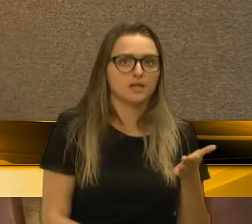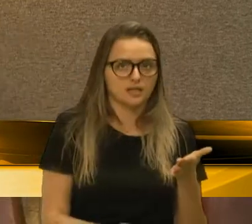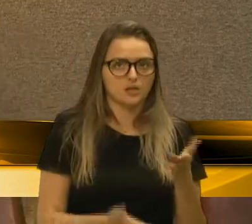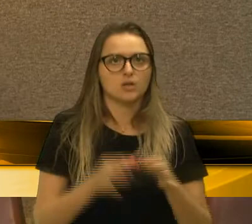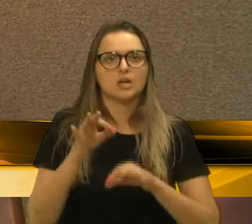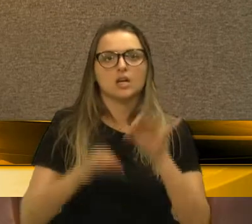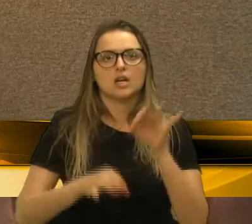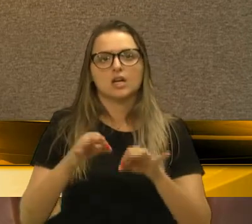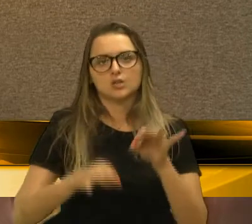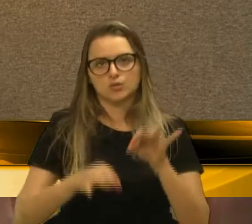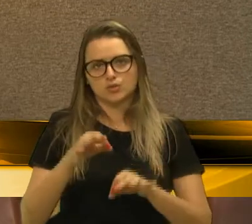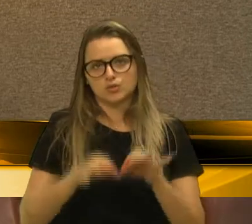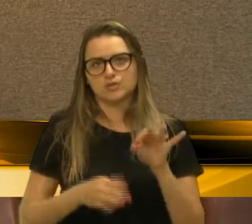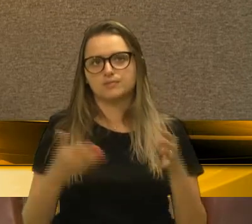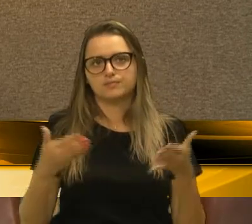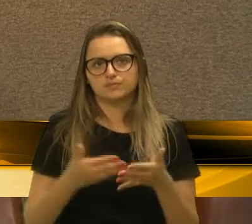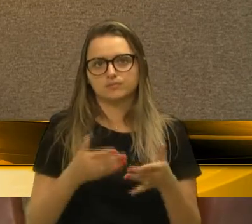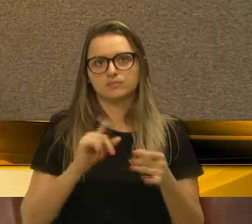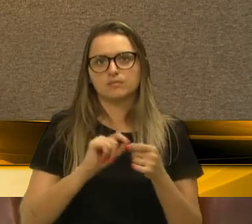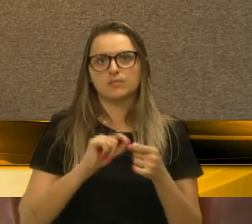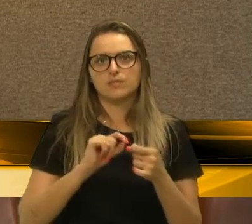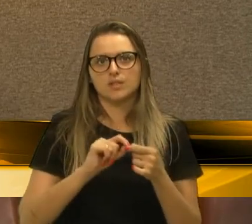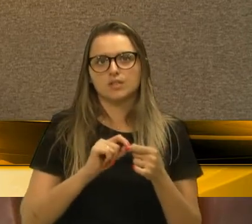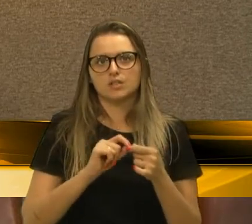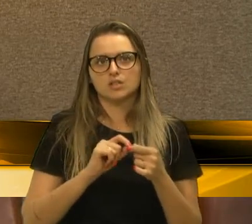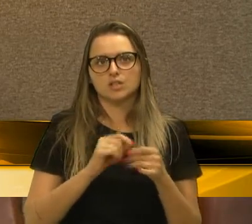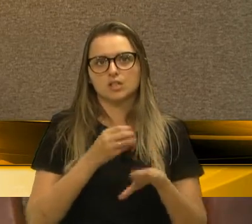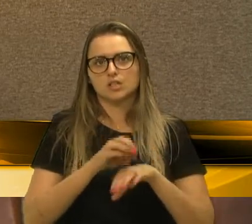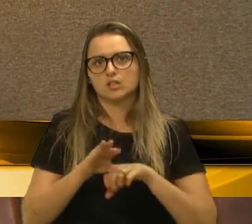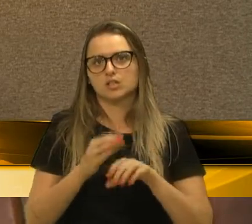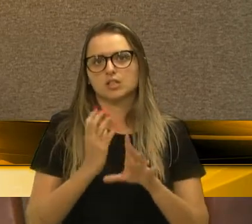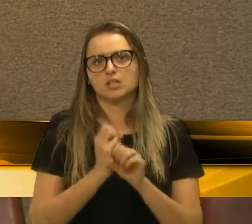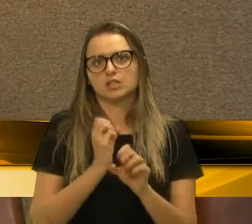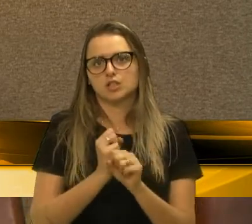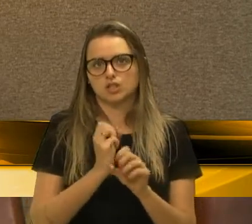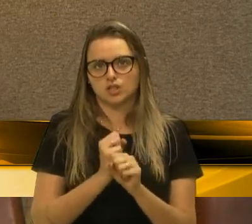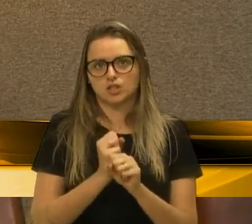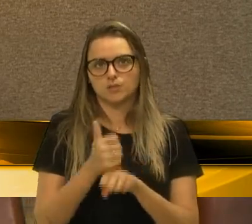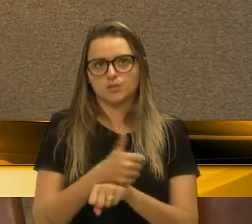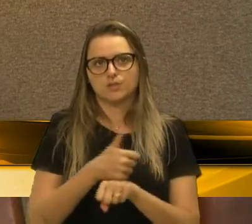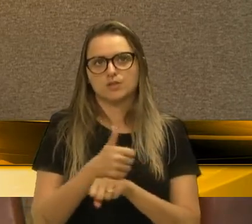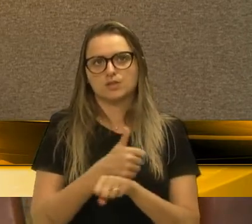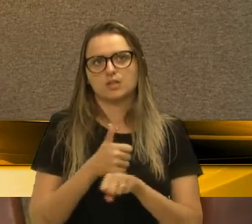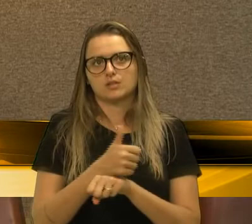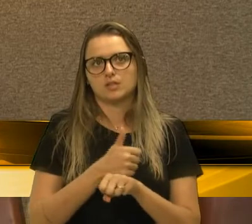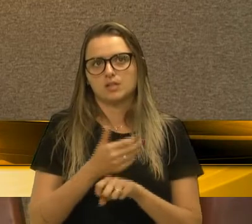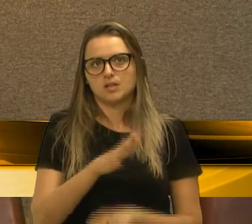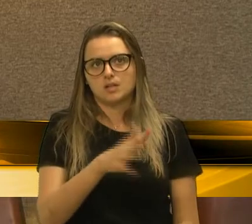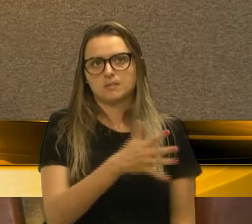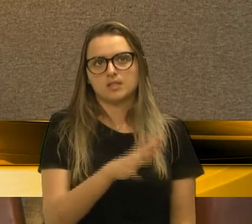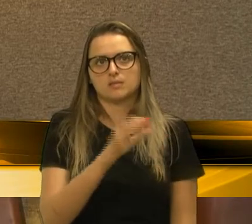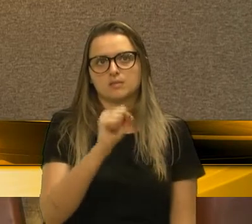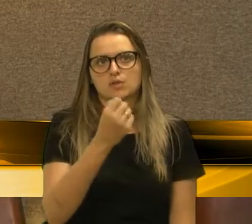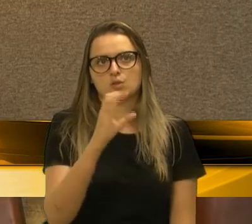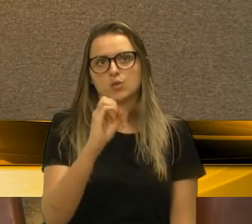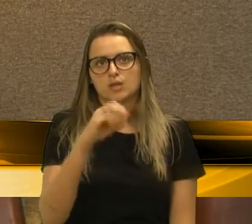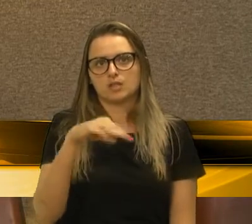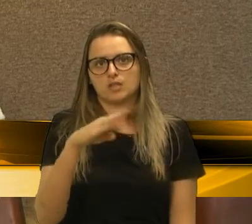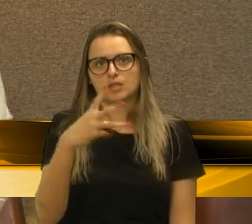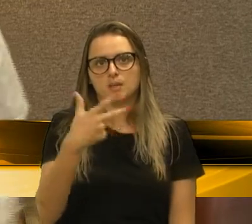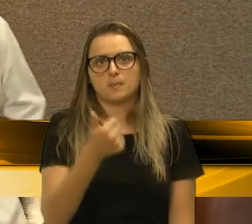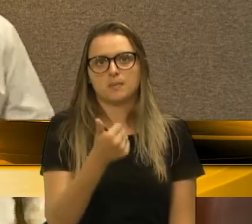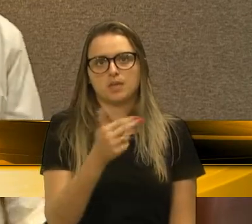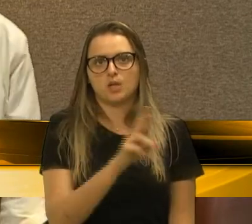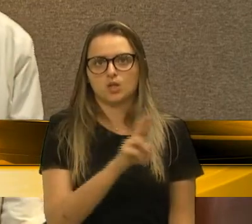já indicou um contador. E os dados extraoficiais estão em torno de 80 milhões de reais.